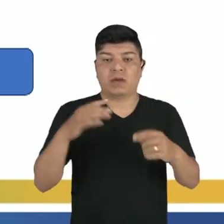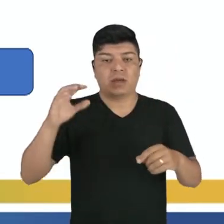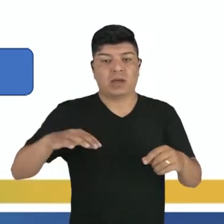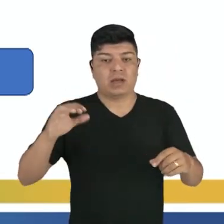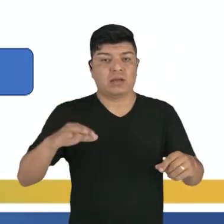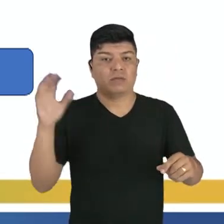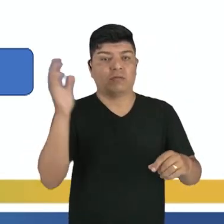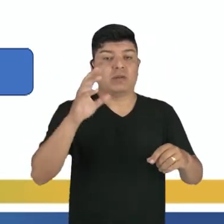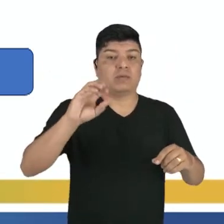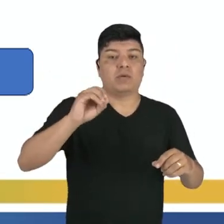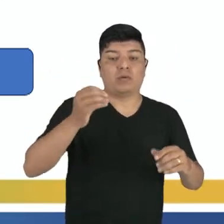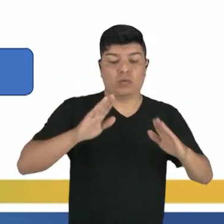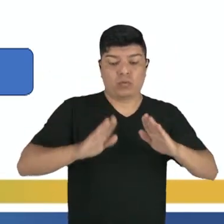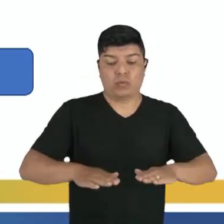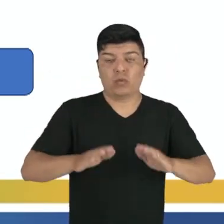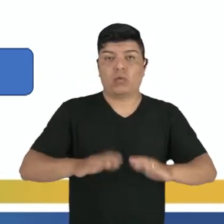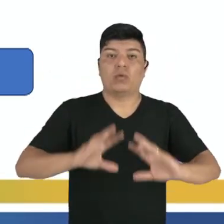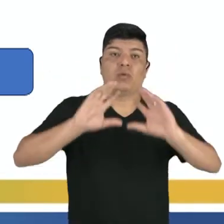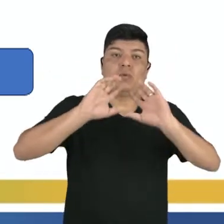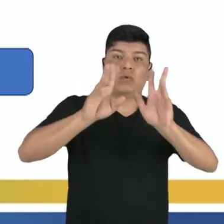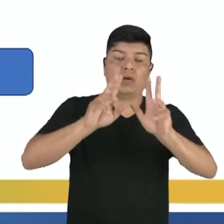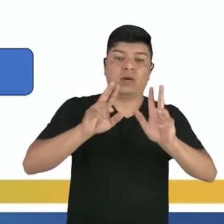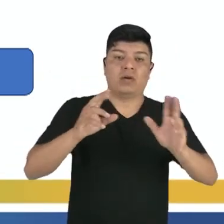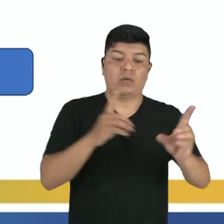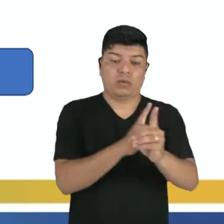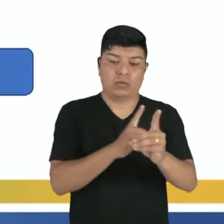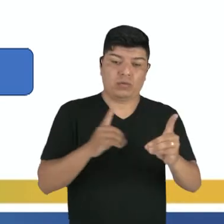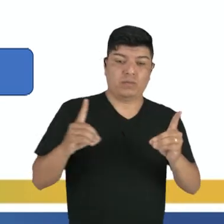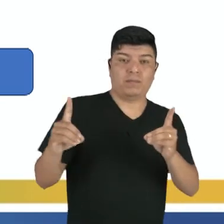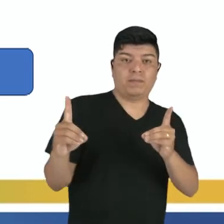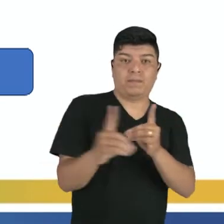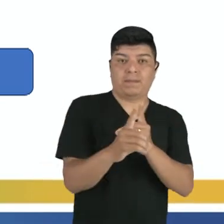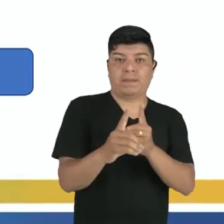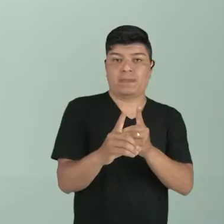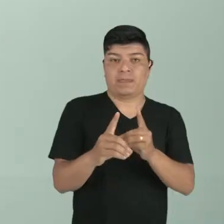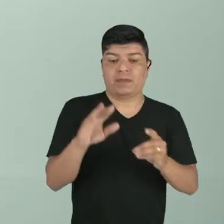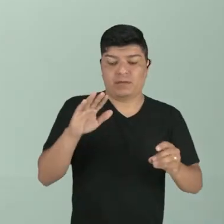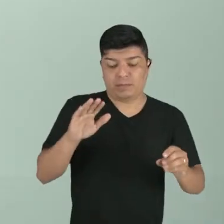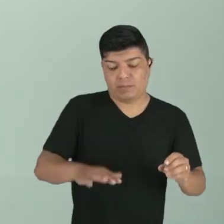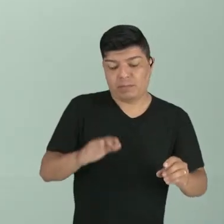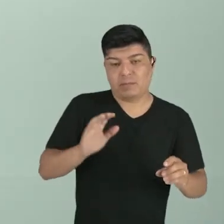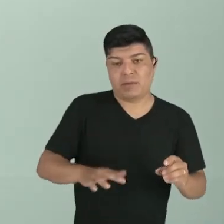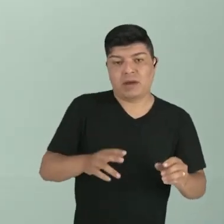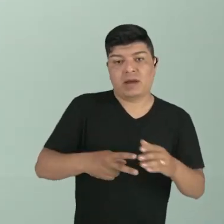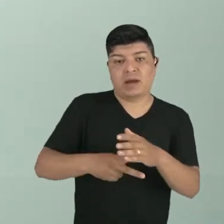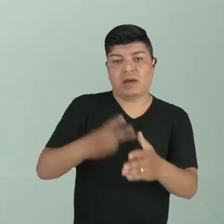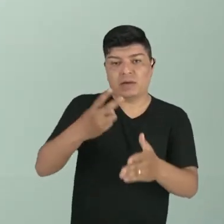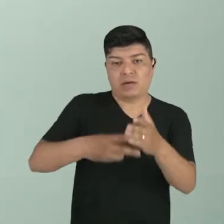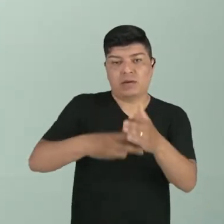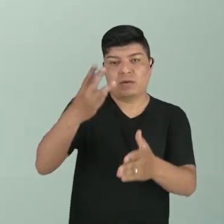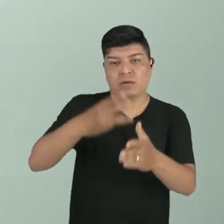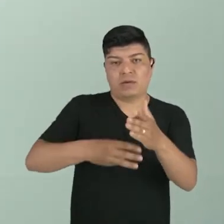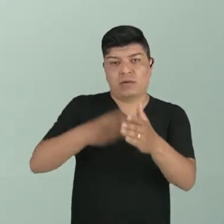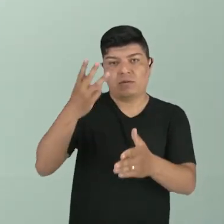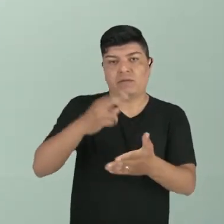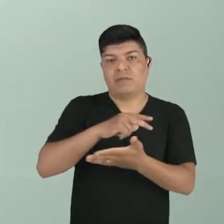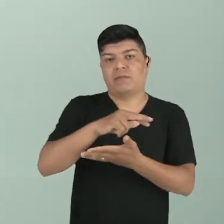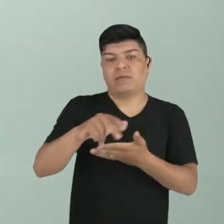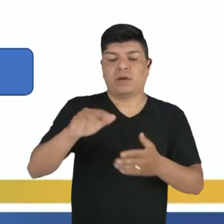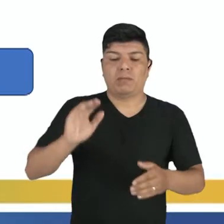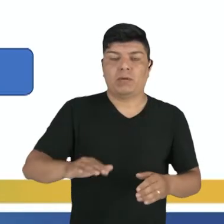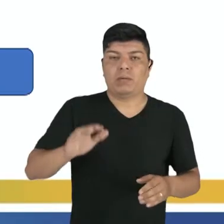não mandei bom galera aí no basquete um drible nada mais é do que quando você baixa a bola no chão repetindo as vezes quando você tá